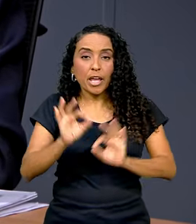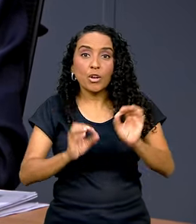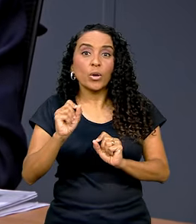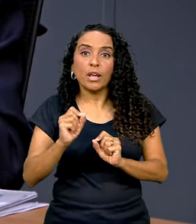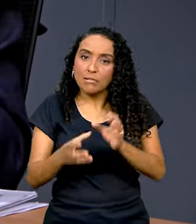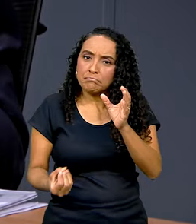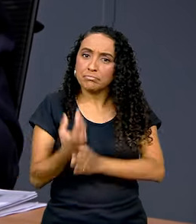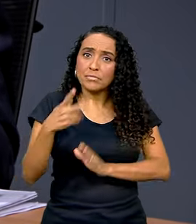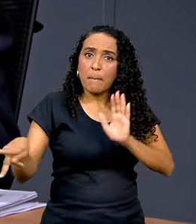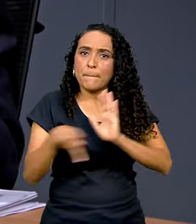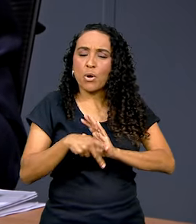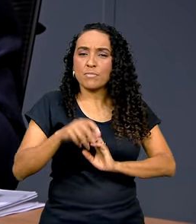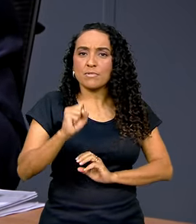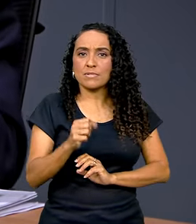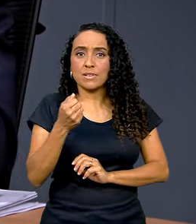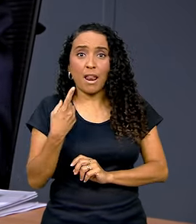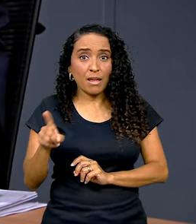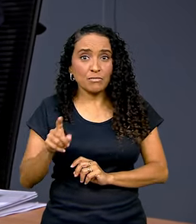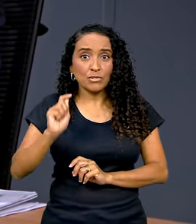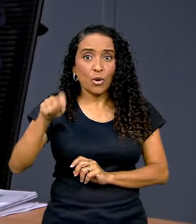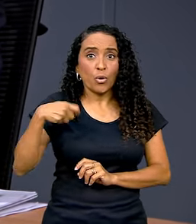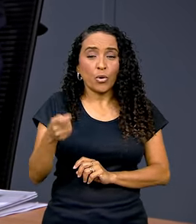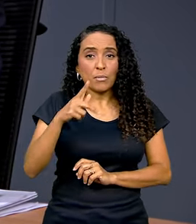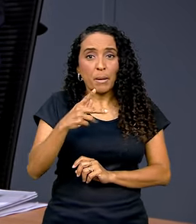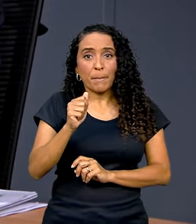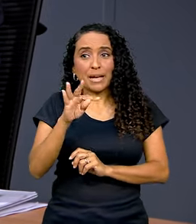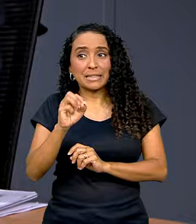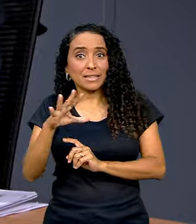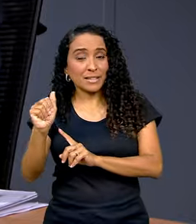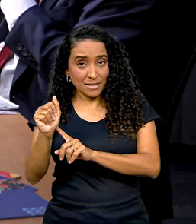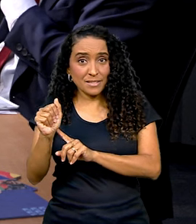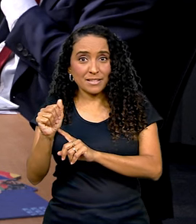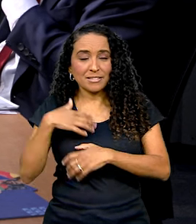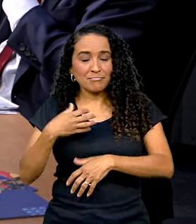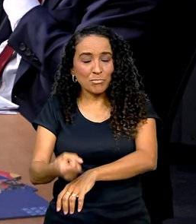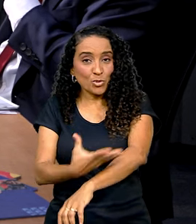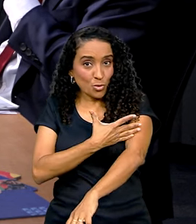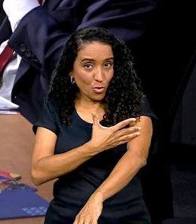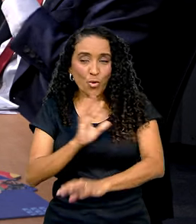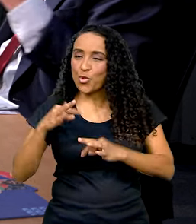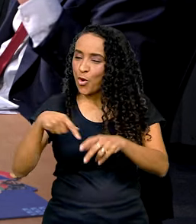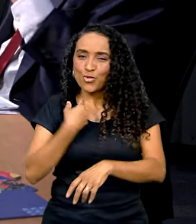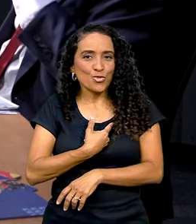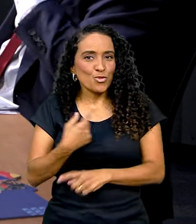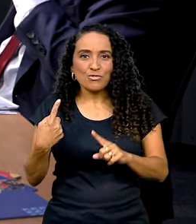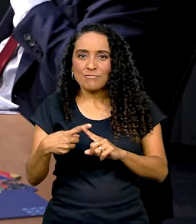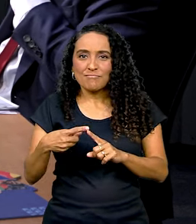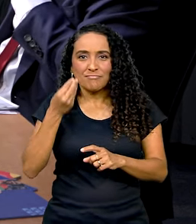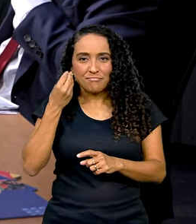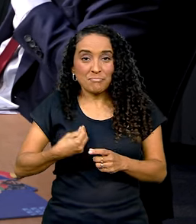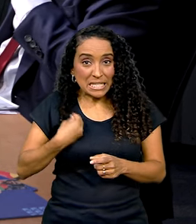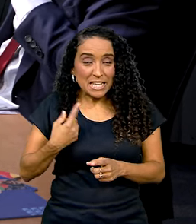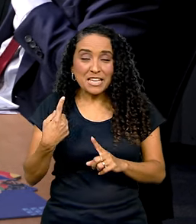ela montou sabe o quê um salão de beleza o nome dela é Patrícia e me emocionou muito e a todos nós